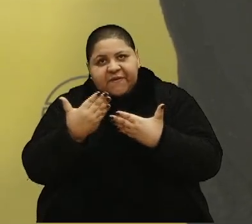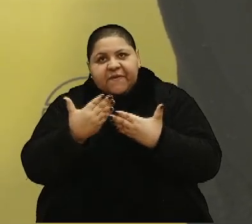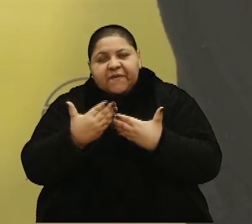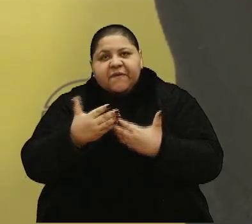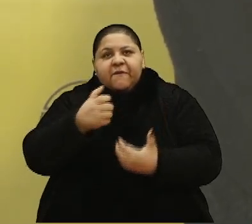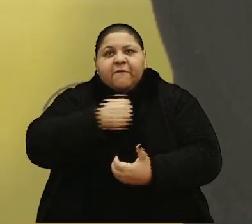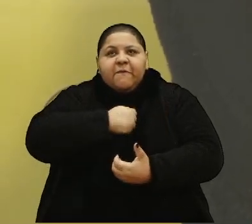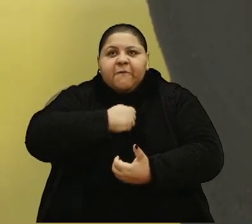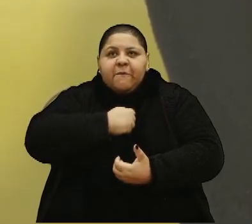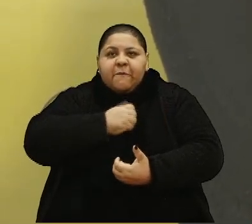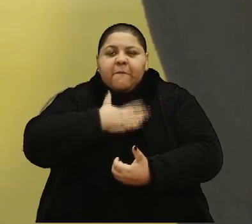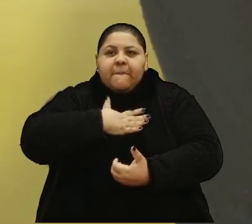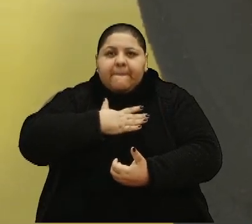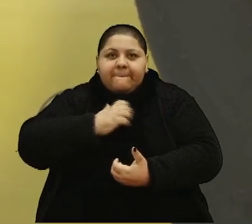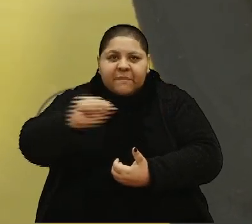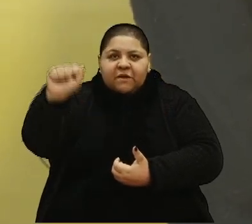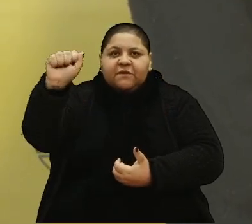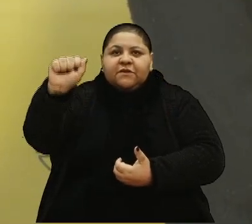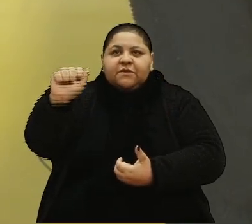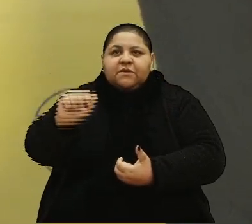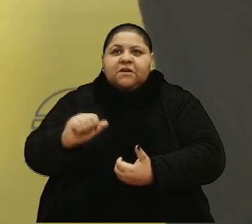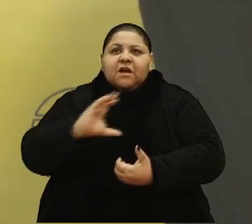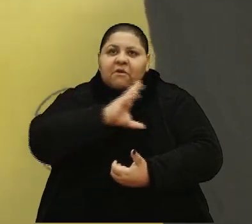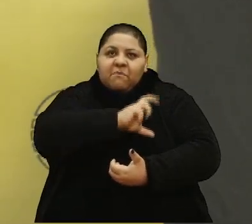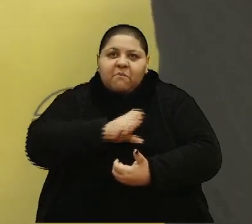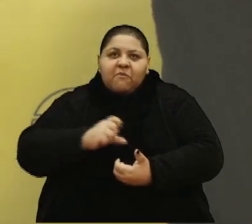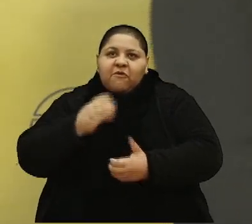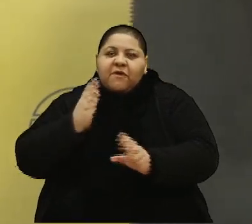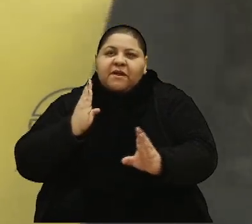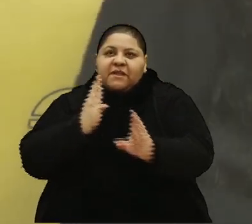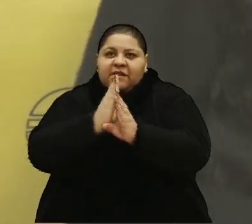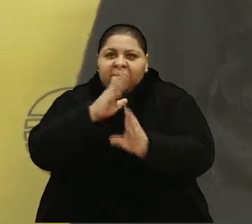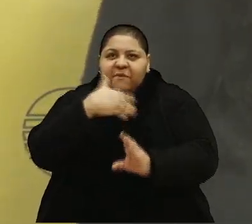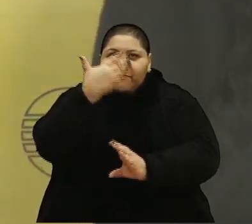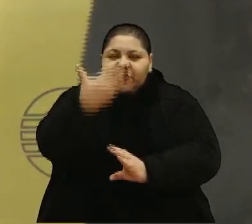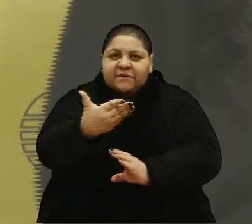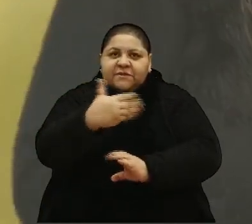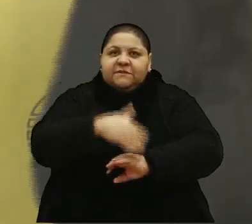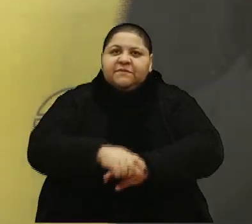axé, meu agô e até uma próxima. Até. Licença, Obrigada, vizinho.